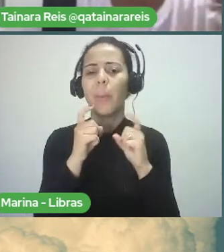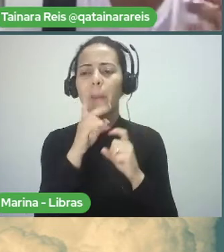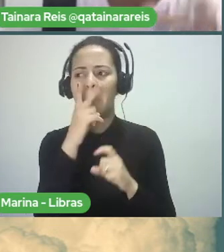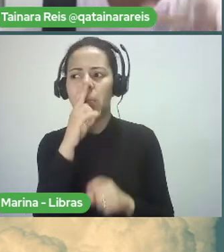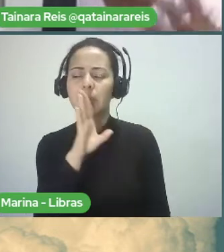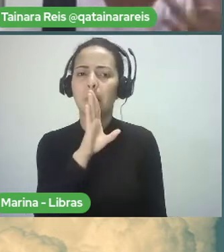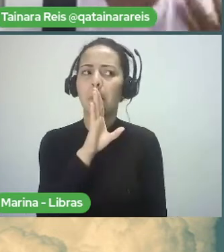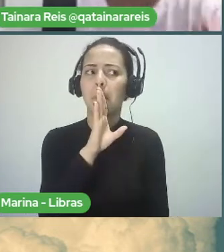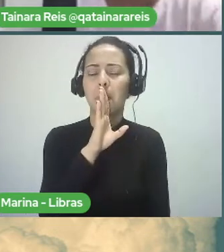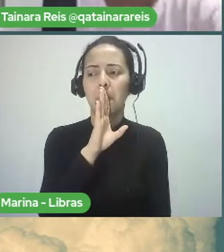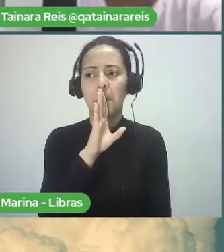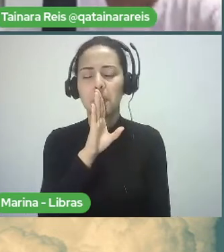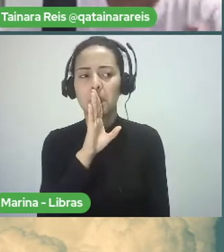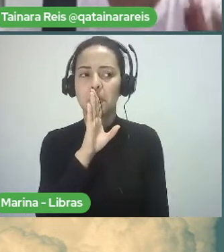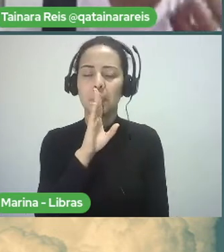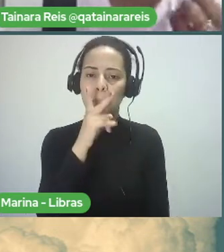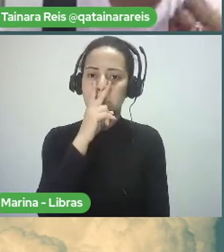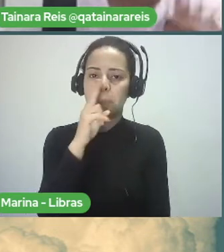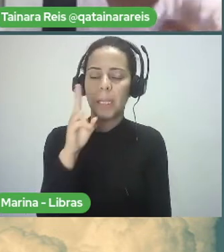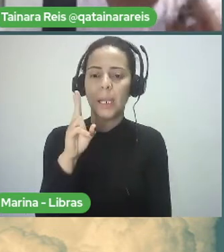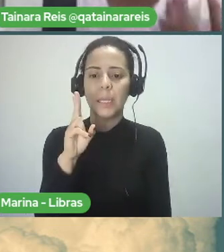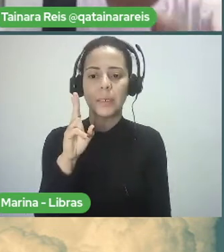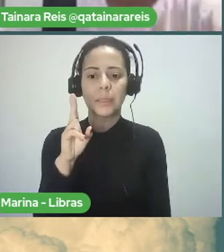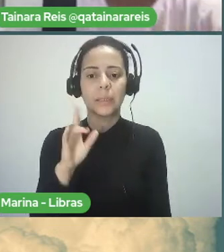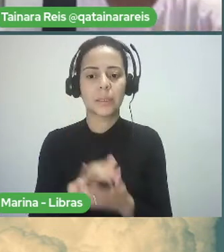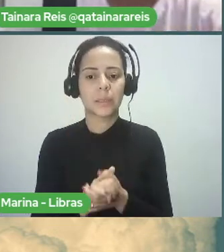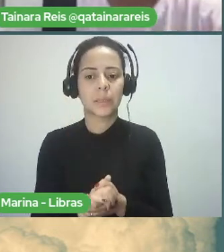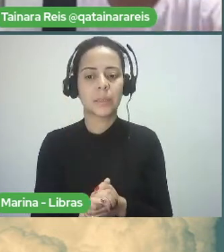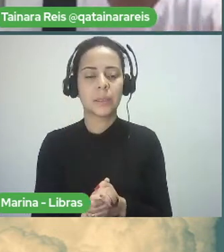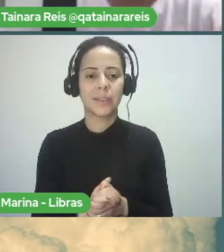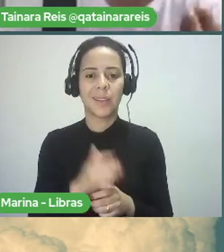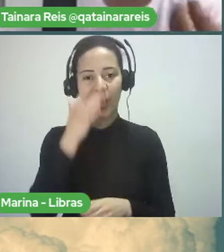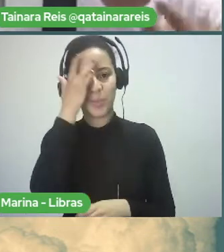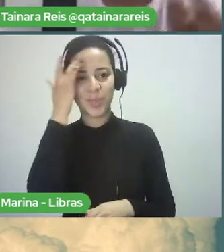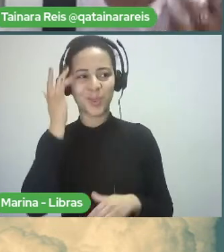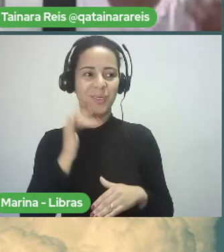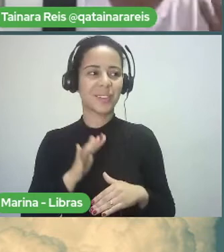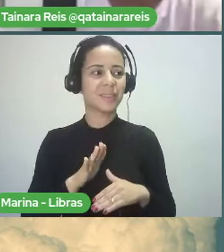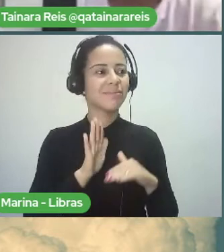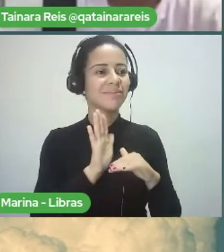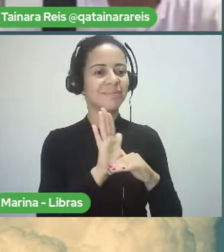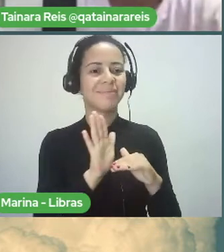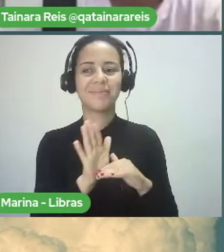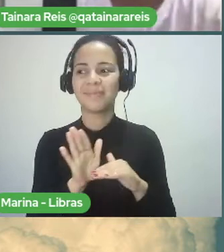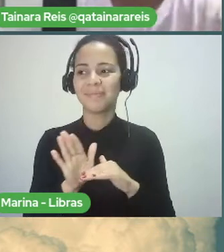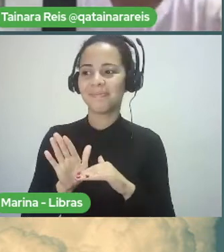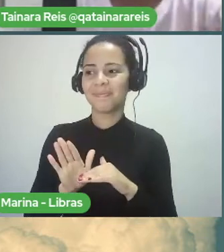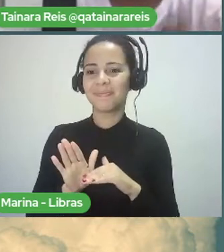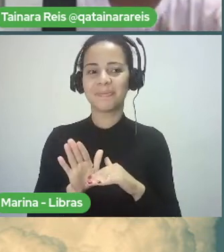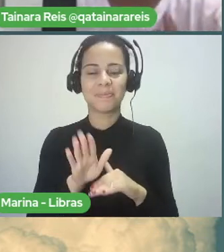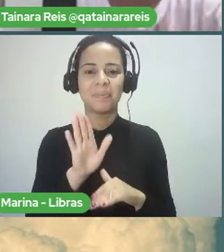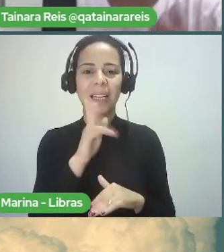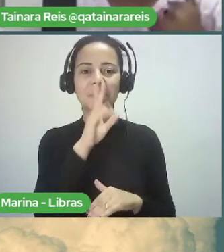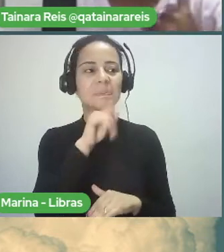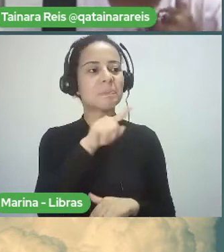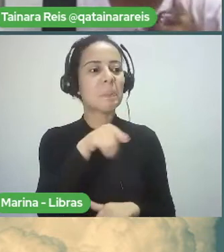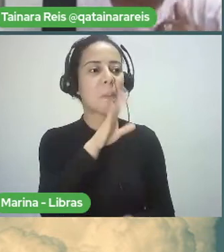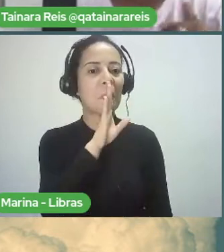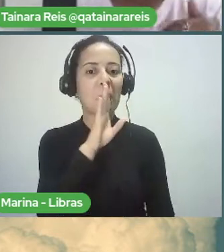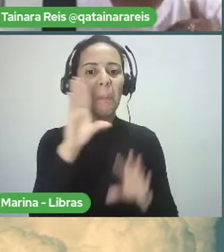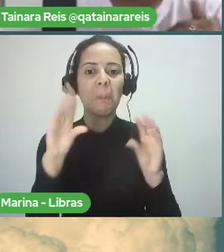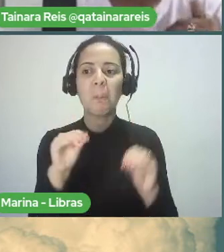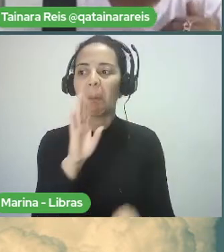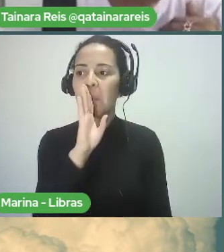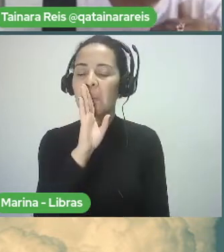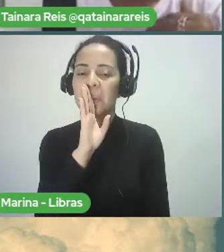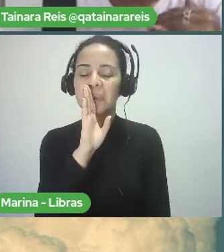e a pessoa que está facilitando a reunião, às vezes, fica até um pouco constrangida, porque as pessoas não estão participando tanto. Isso também, gente, tem a ver com